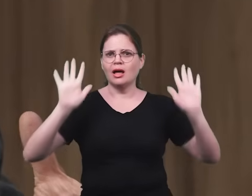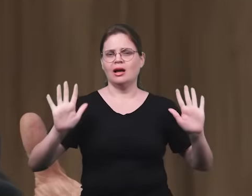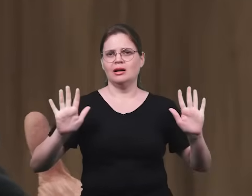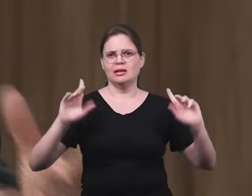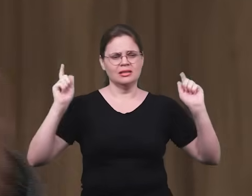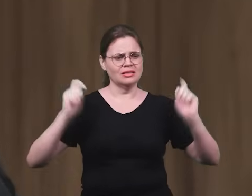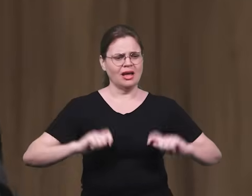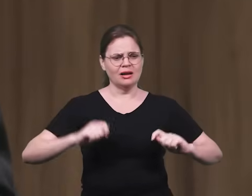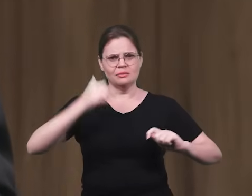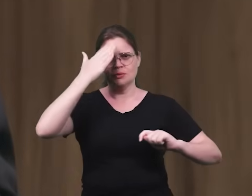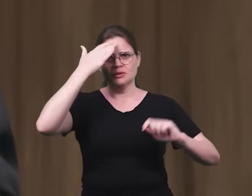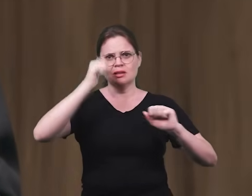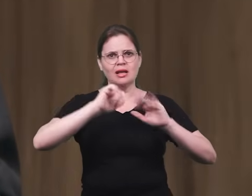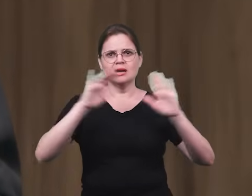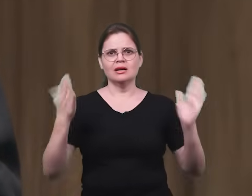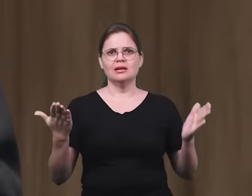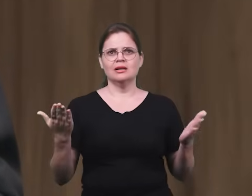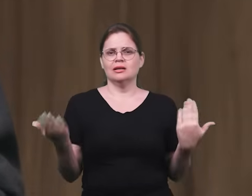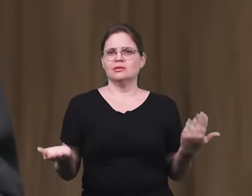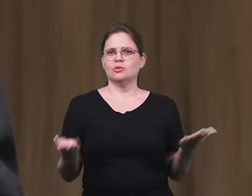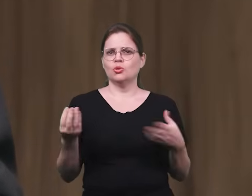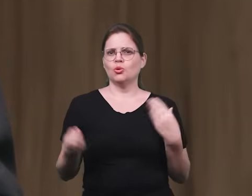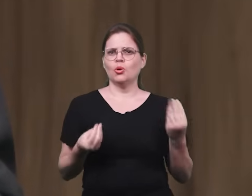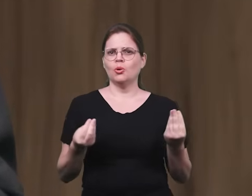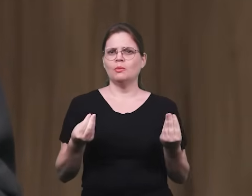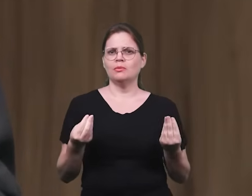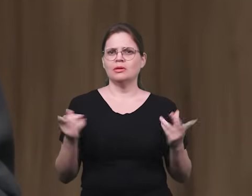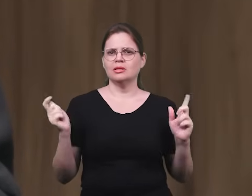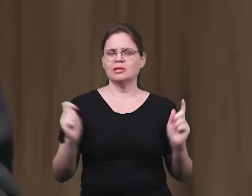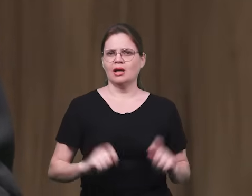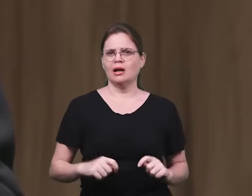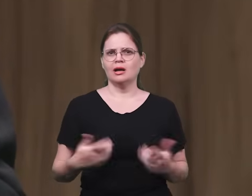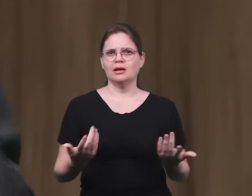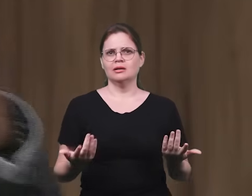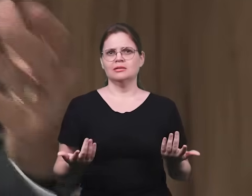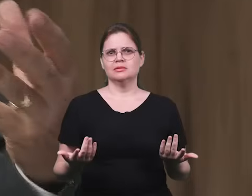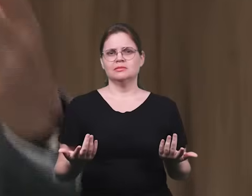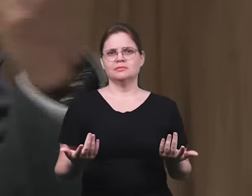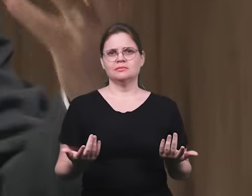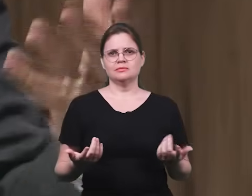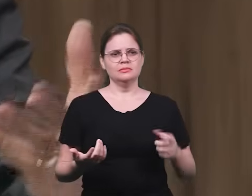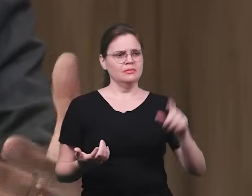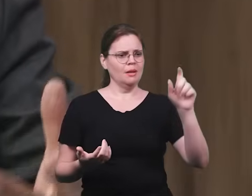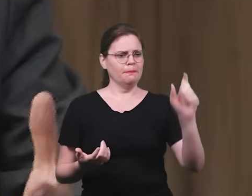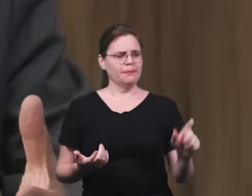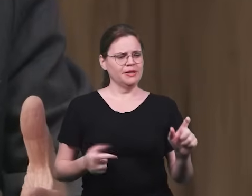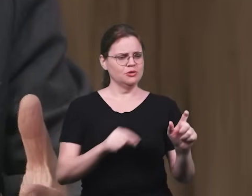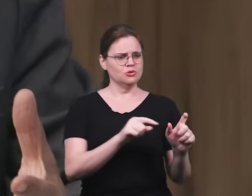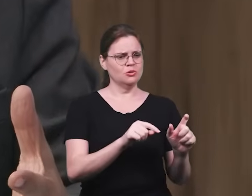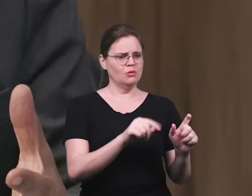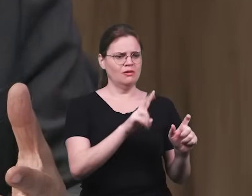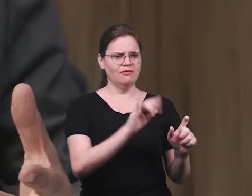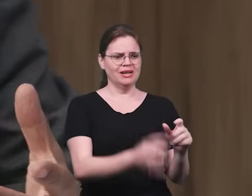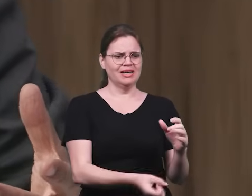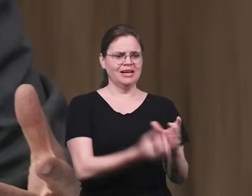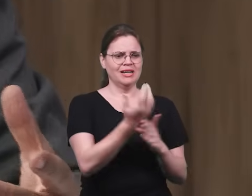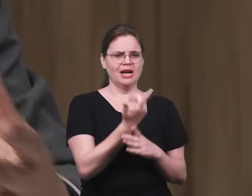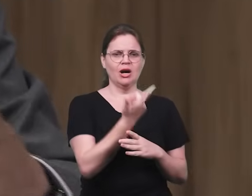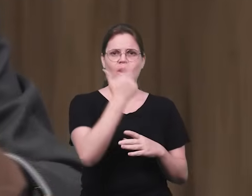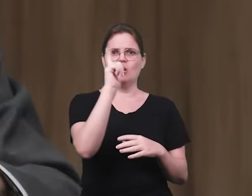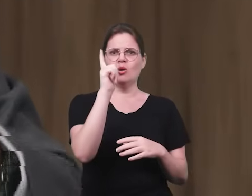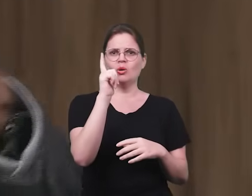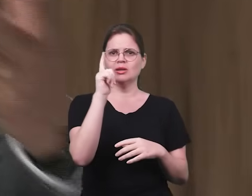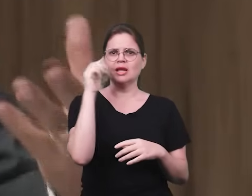claro, que nós não conseguimos imaginar que alguém venha criar, por exemplo, uma